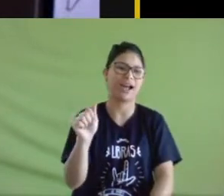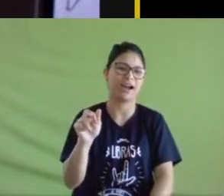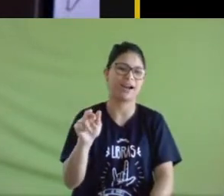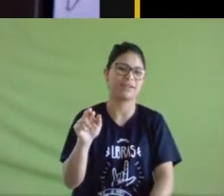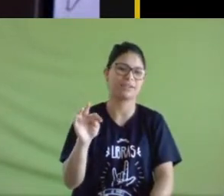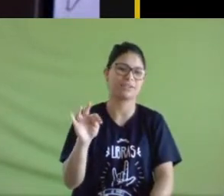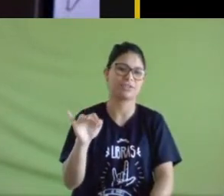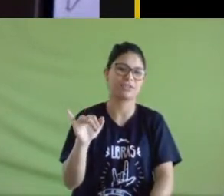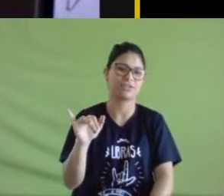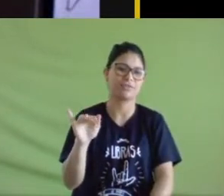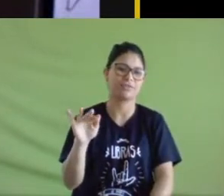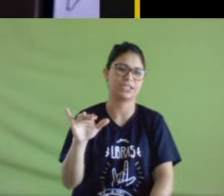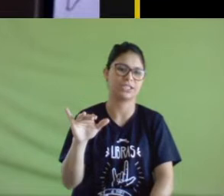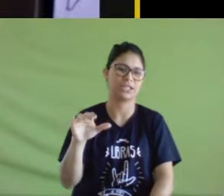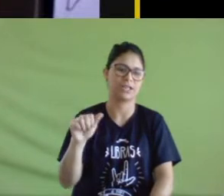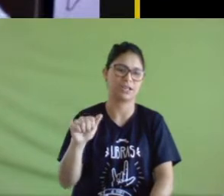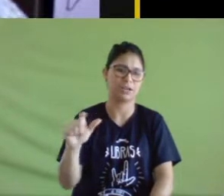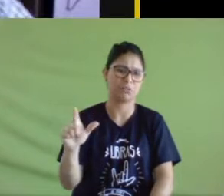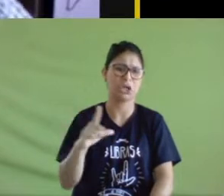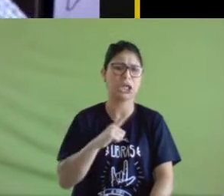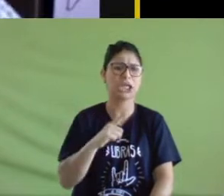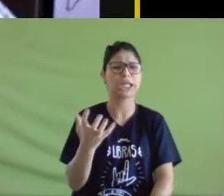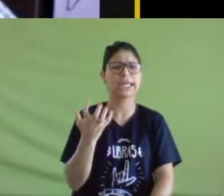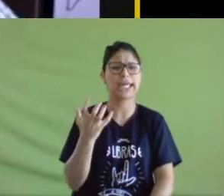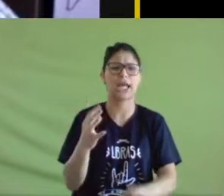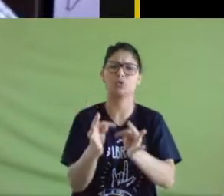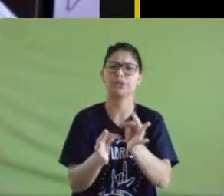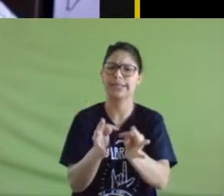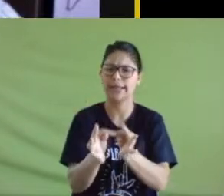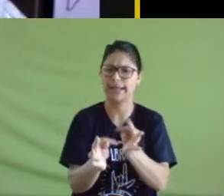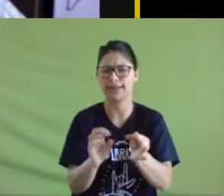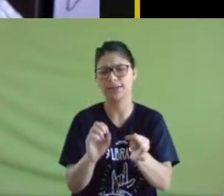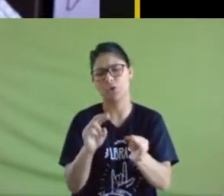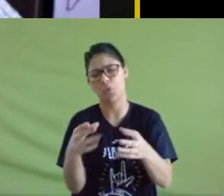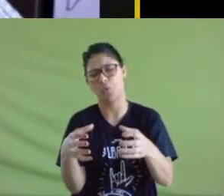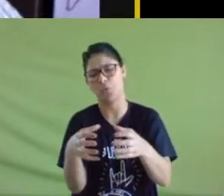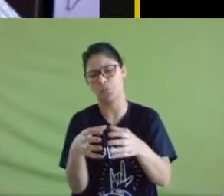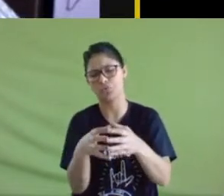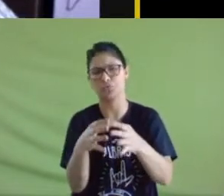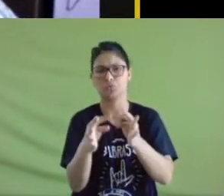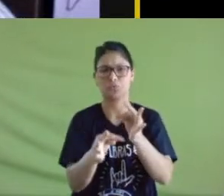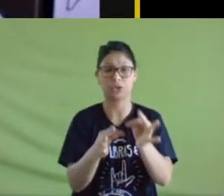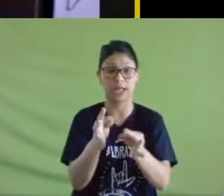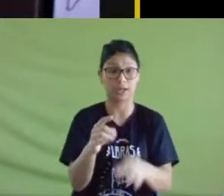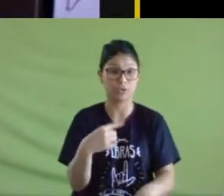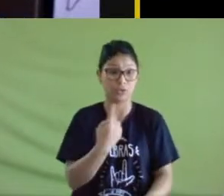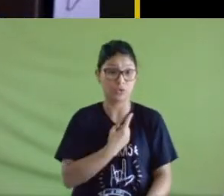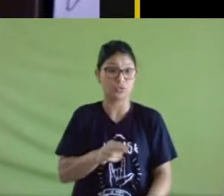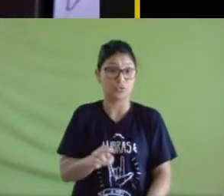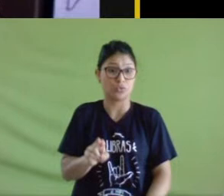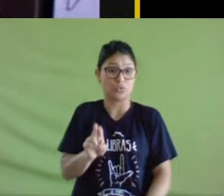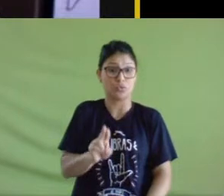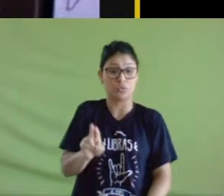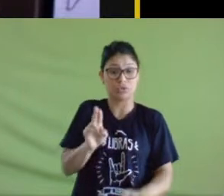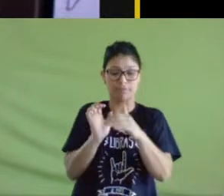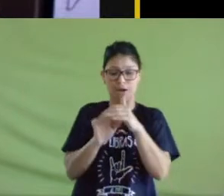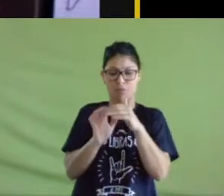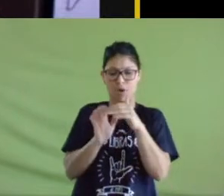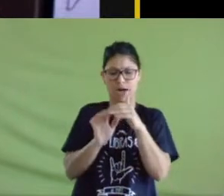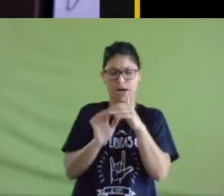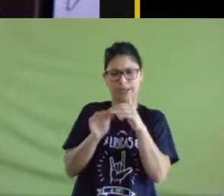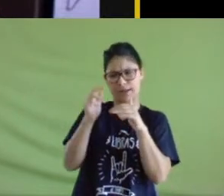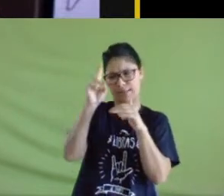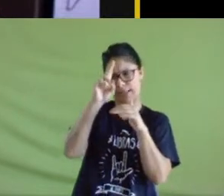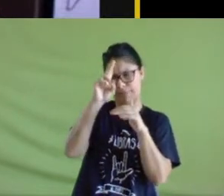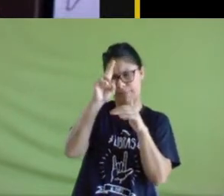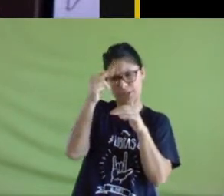uma técnica ou um conjunto de técnicas que a gente usa para guardar lembrança de